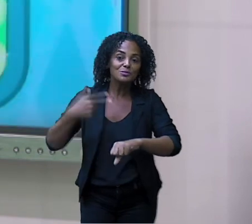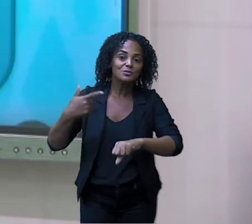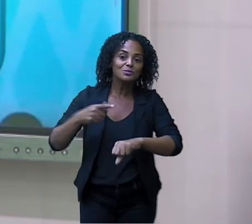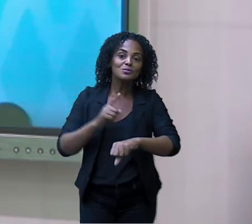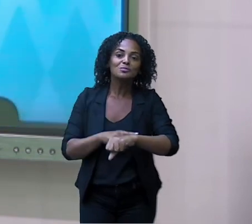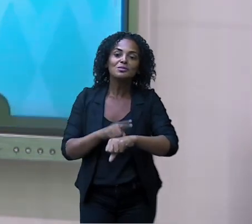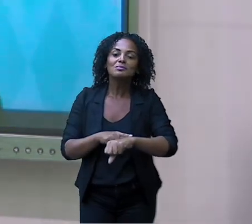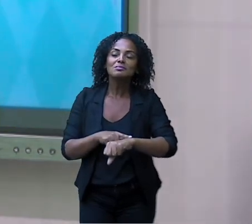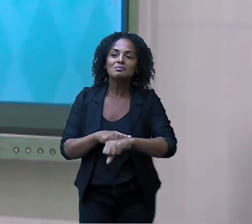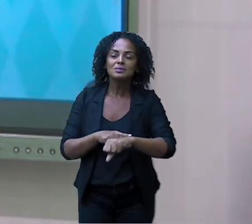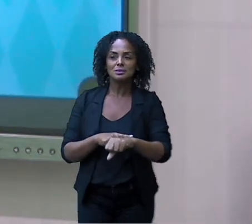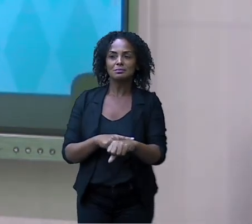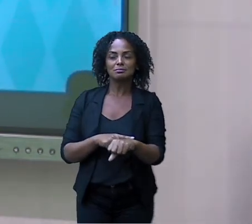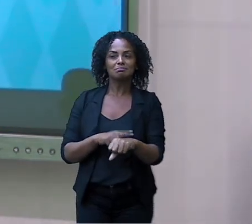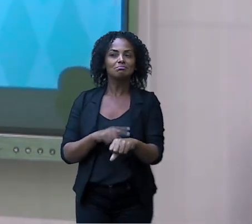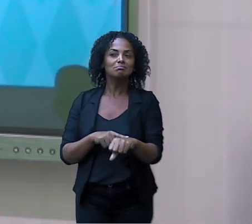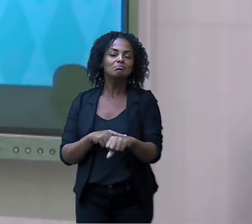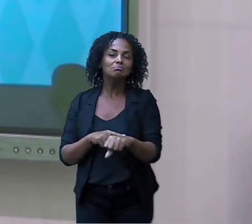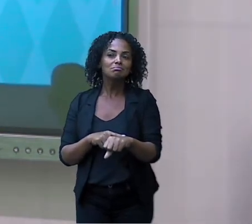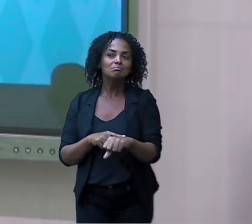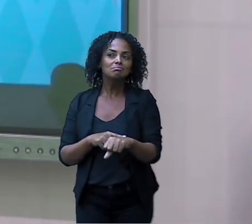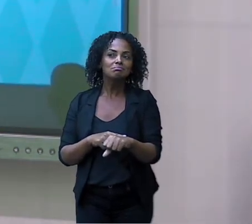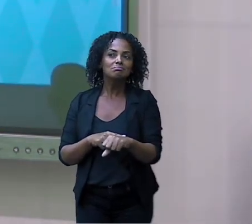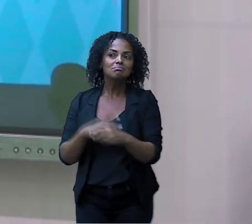Lion. O tempo.